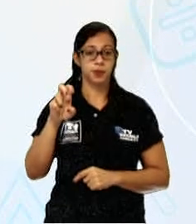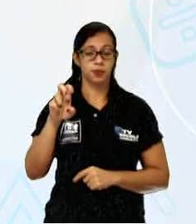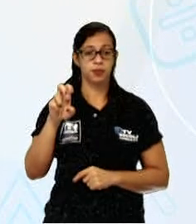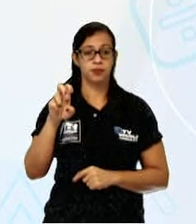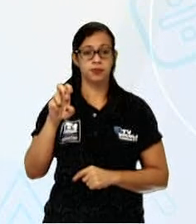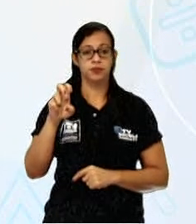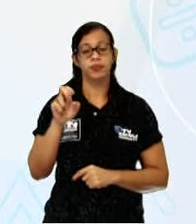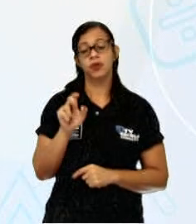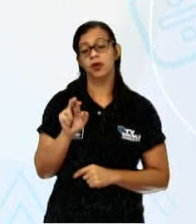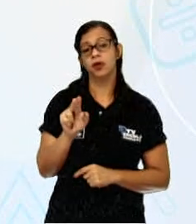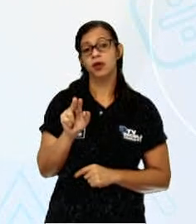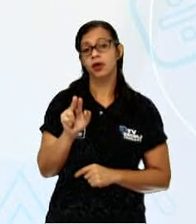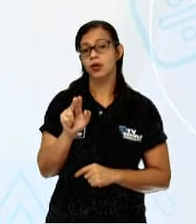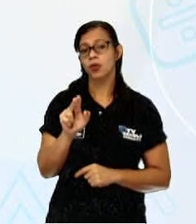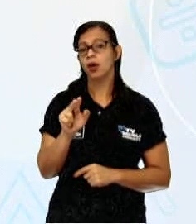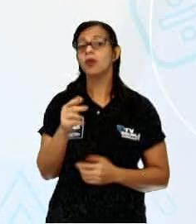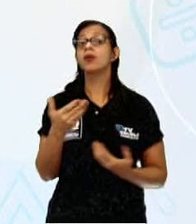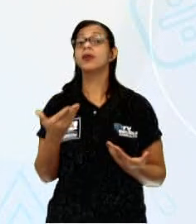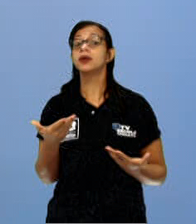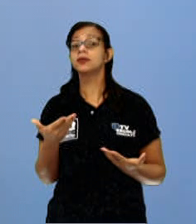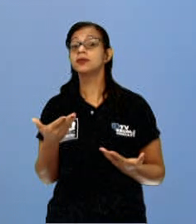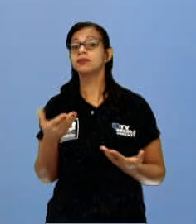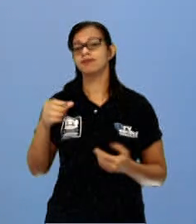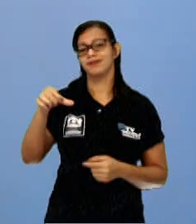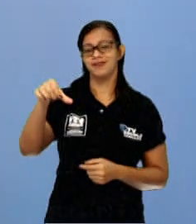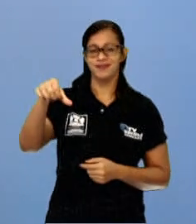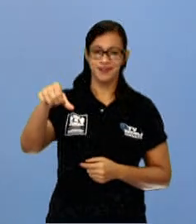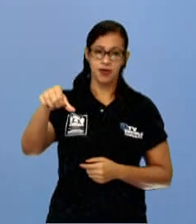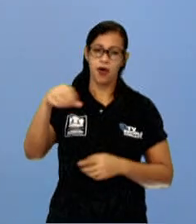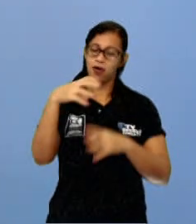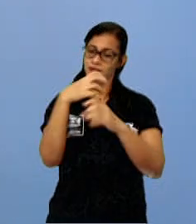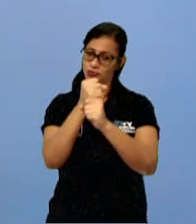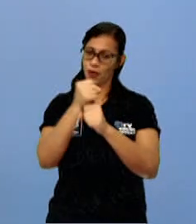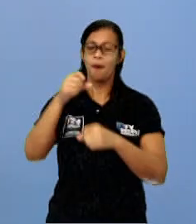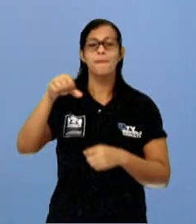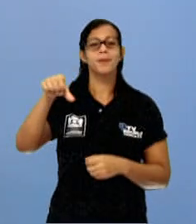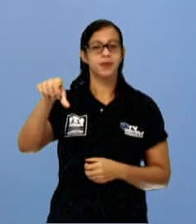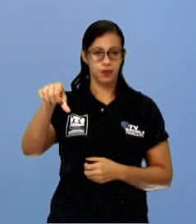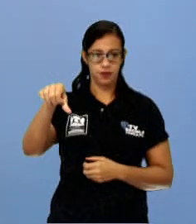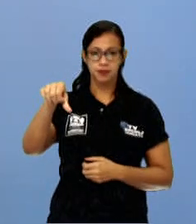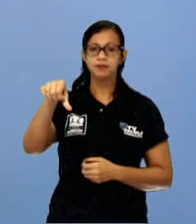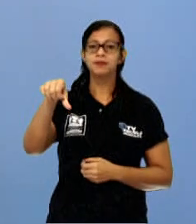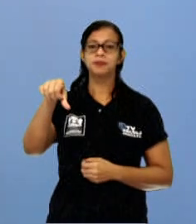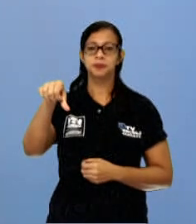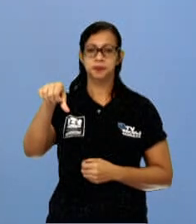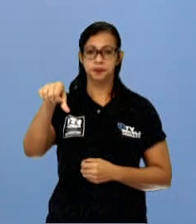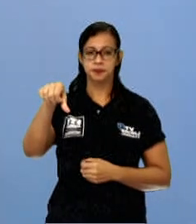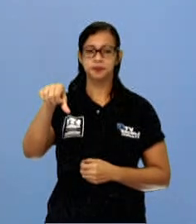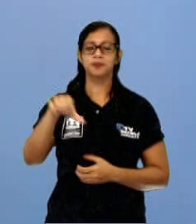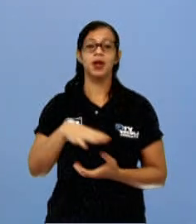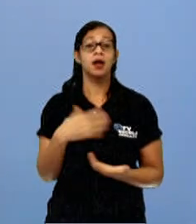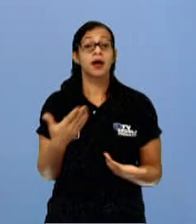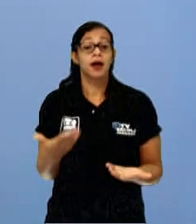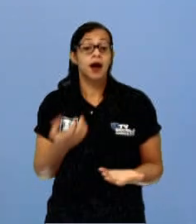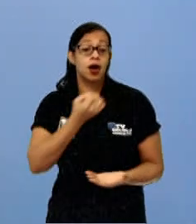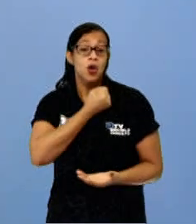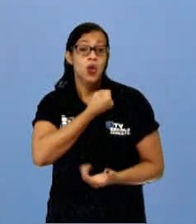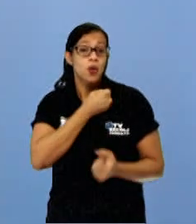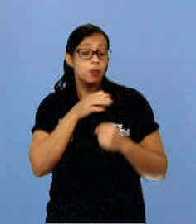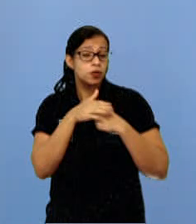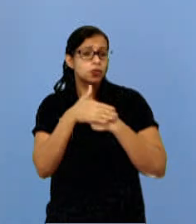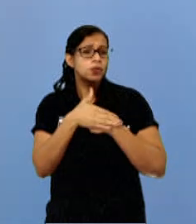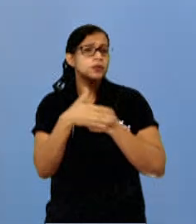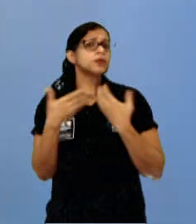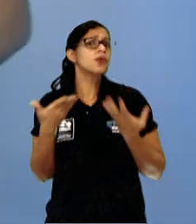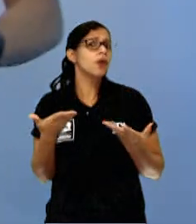q = 4 mais 5 9 portanto gente o número desconhecido aqui é